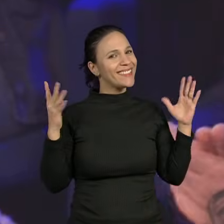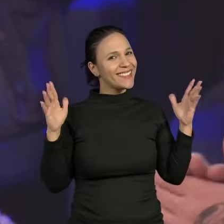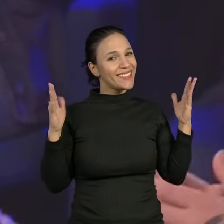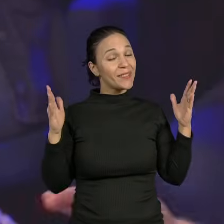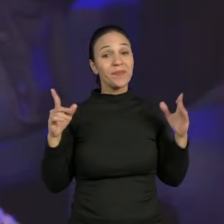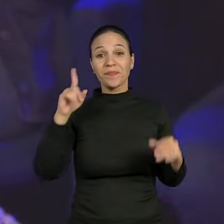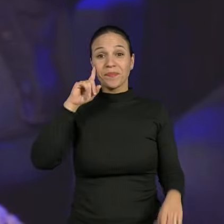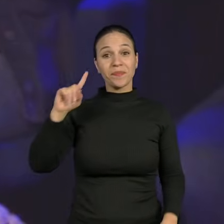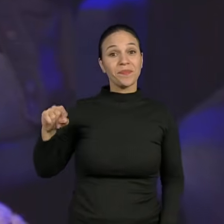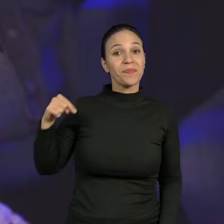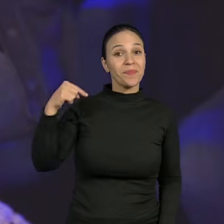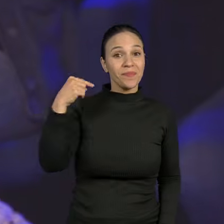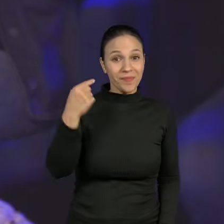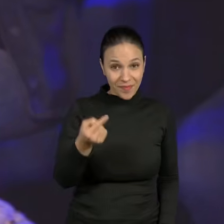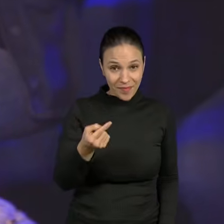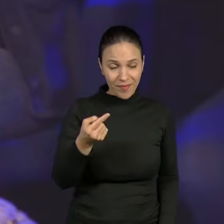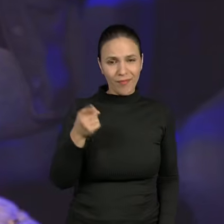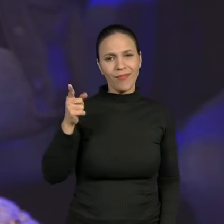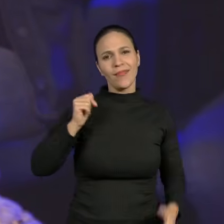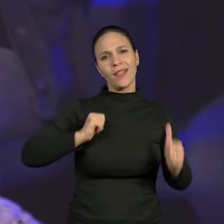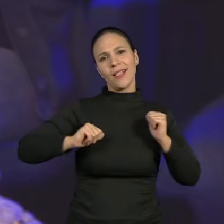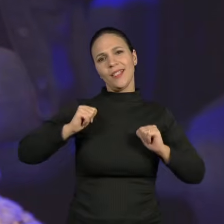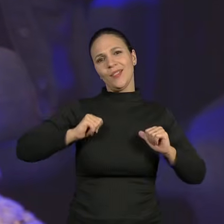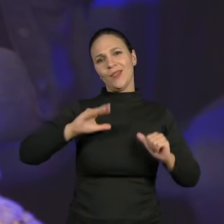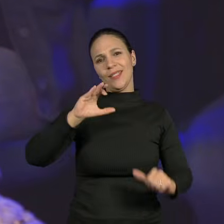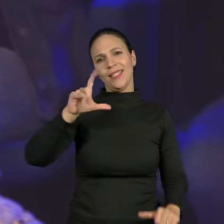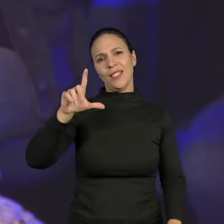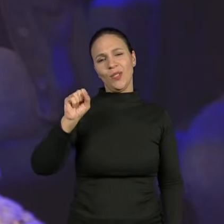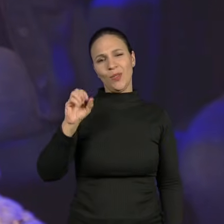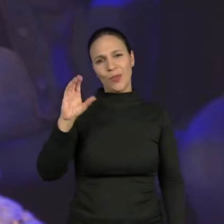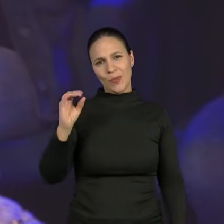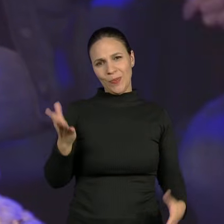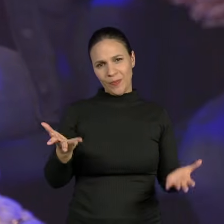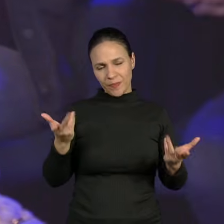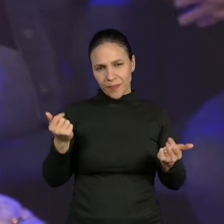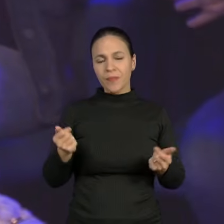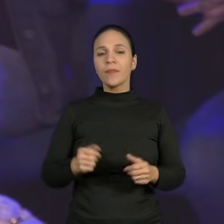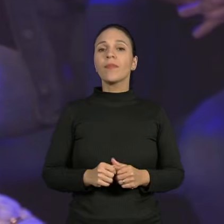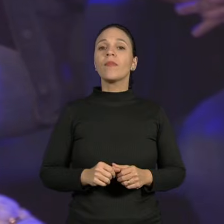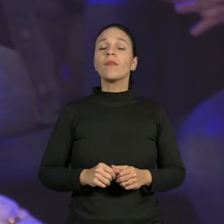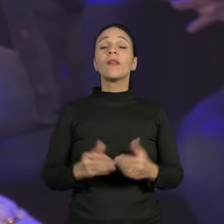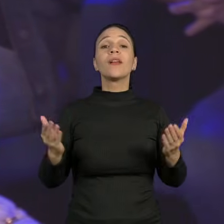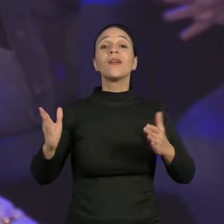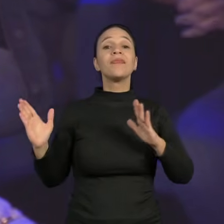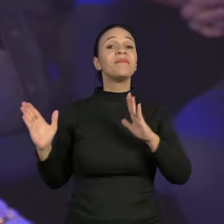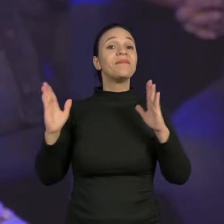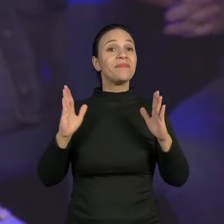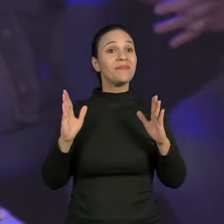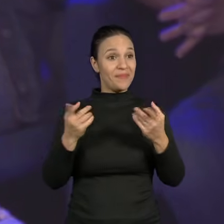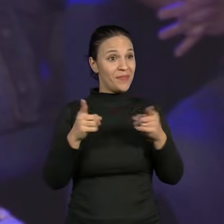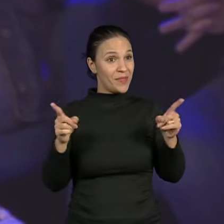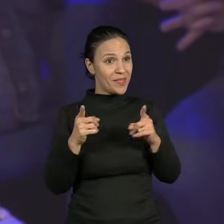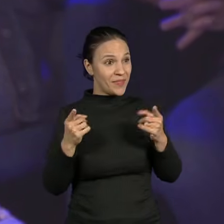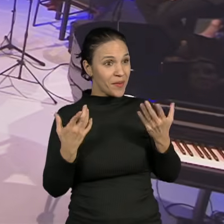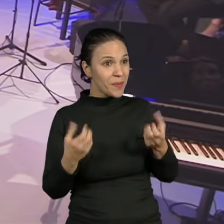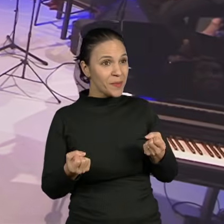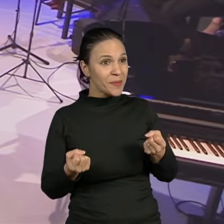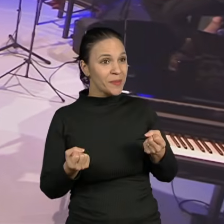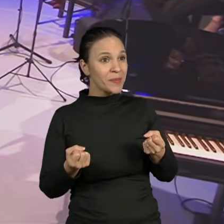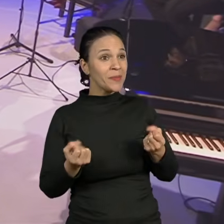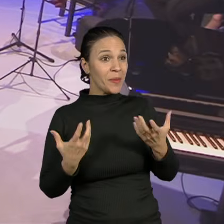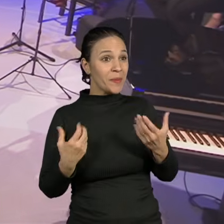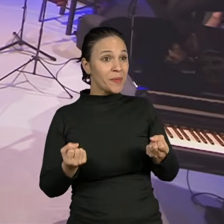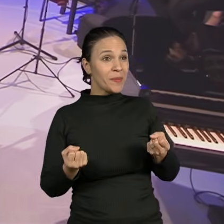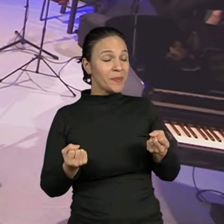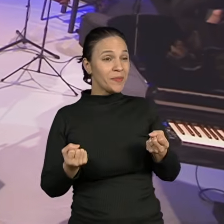Daqui a pouco a gente tem o grande ator Celso Frateschi e a gente termina esse bloco cantando junto, é isso? Vamos